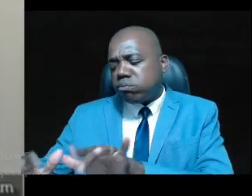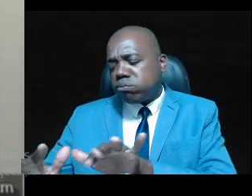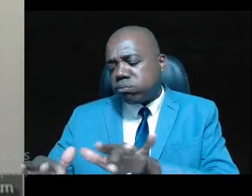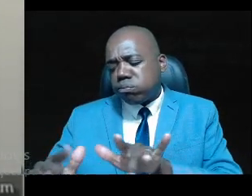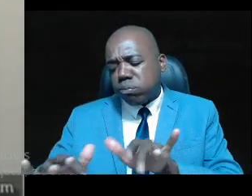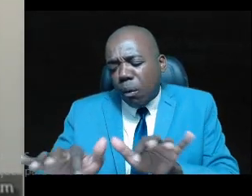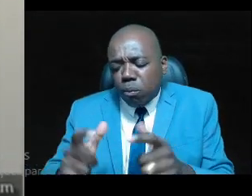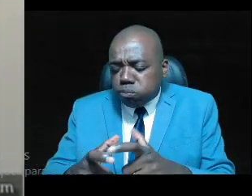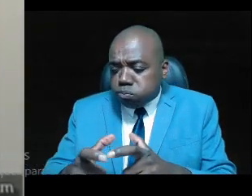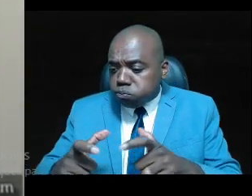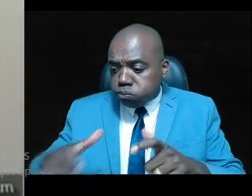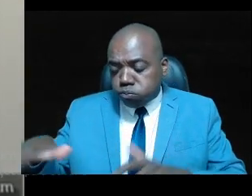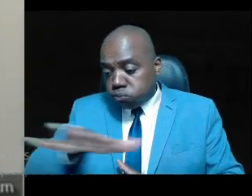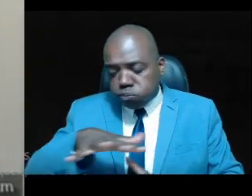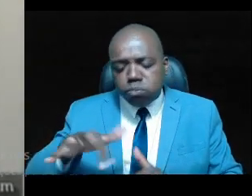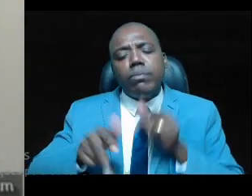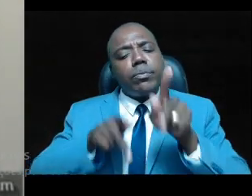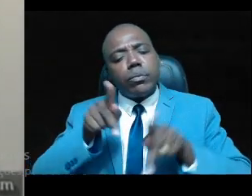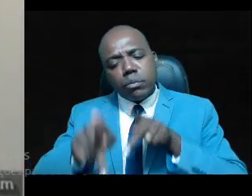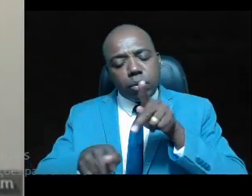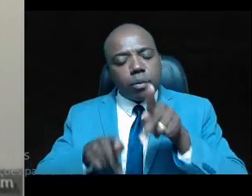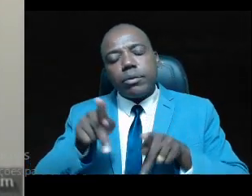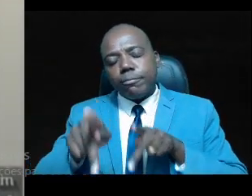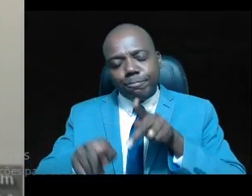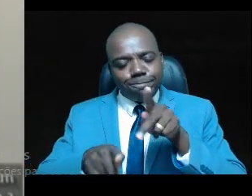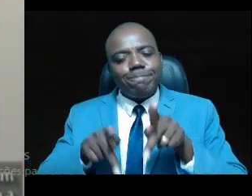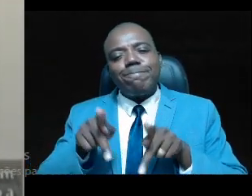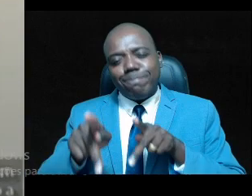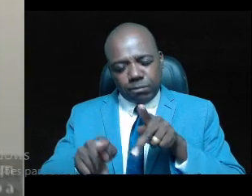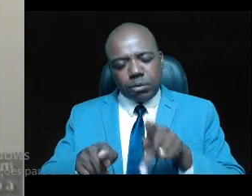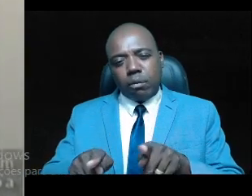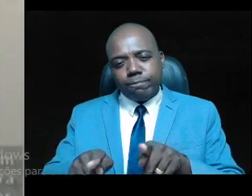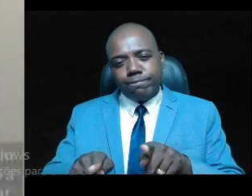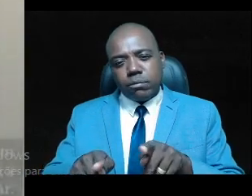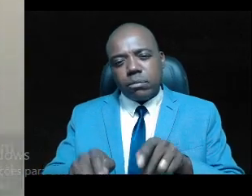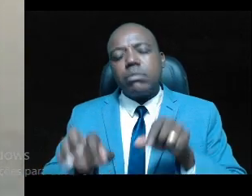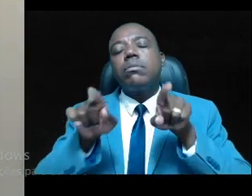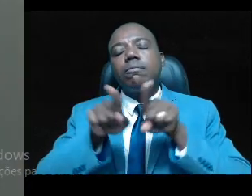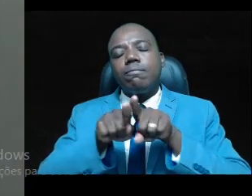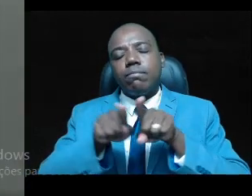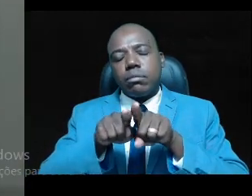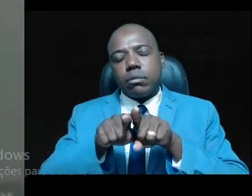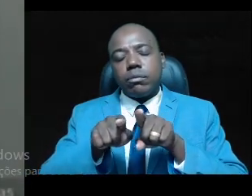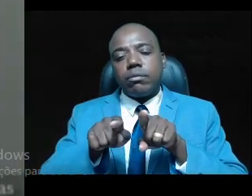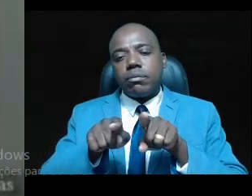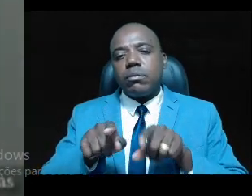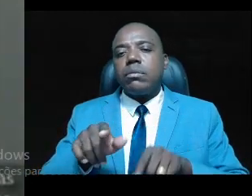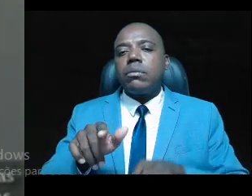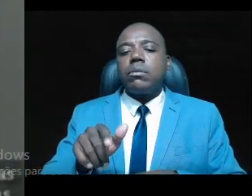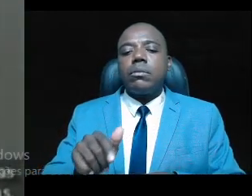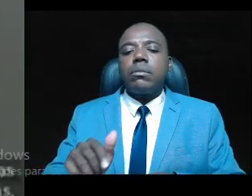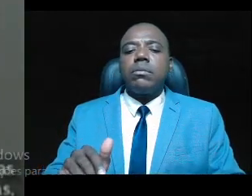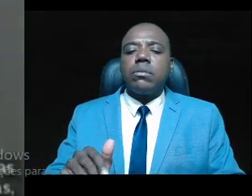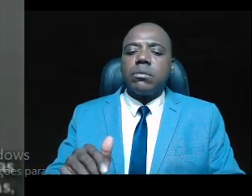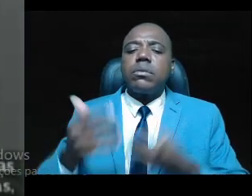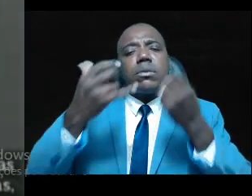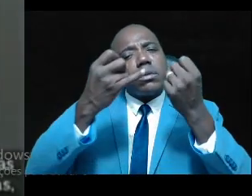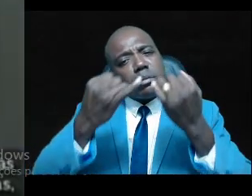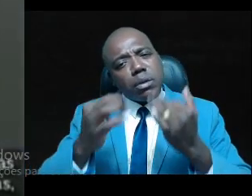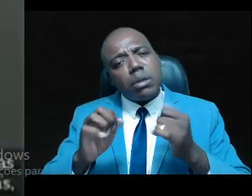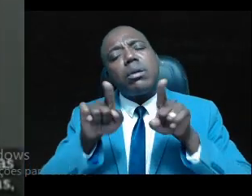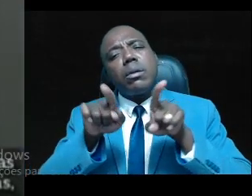céu e como a areia inumerável que está na praia do mar. Todos estes morreram na